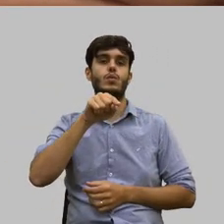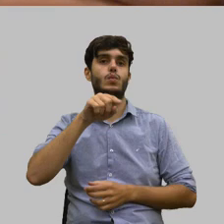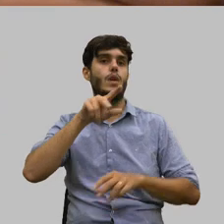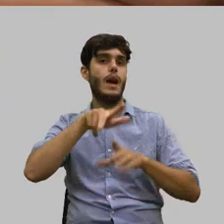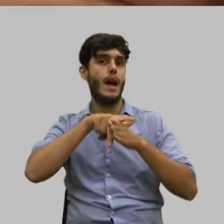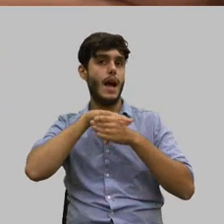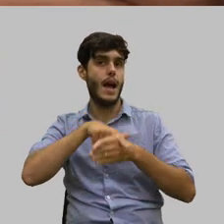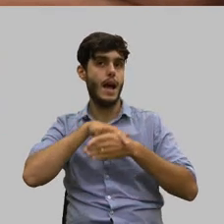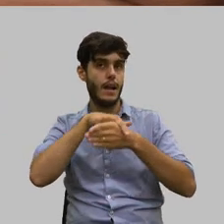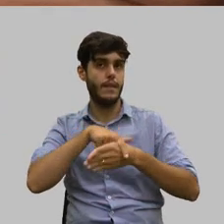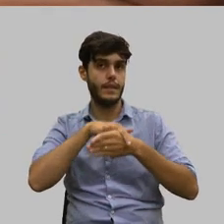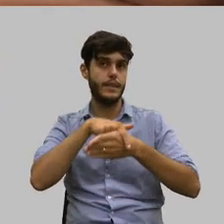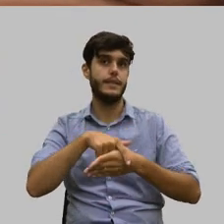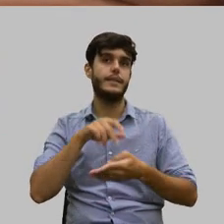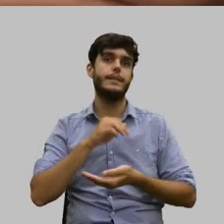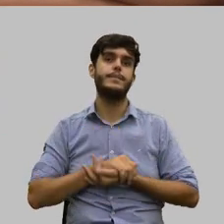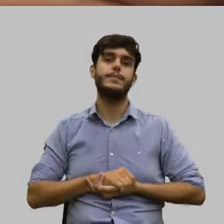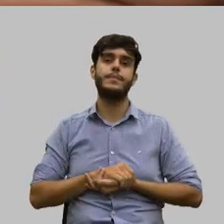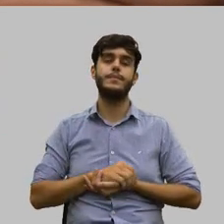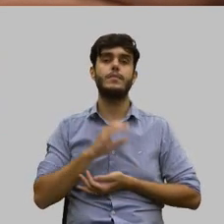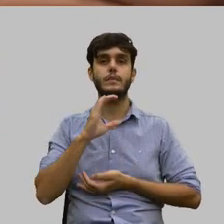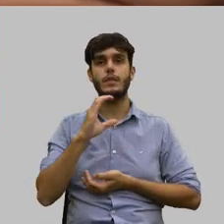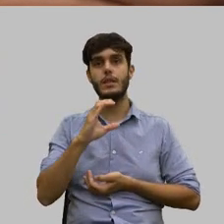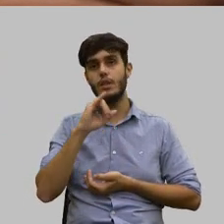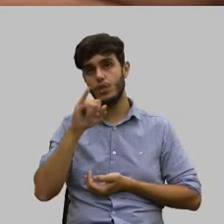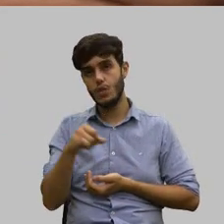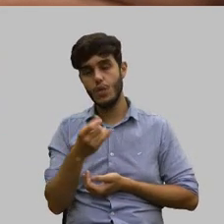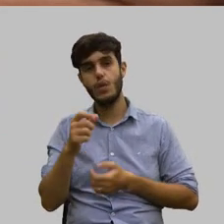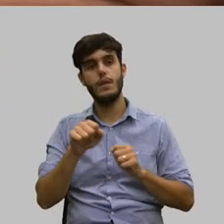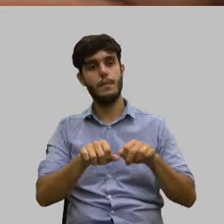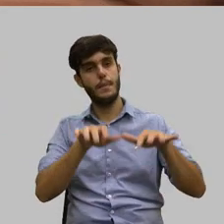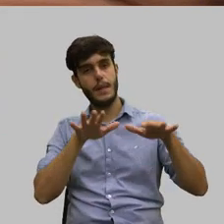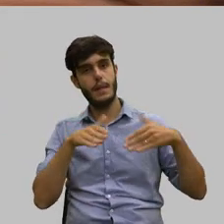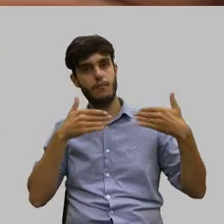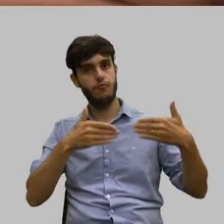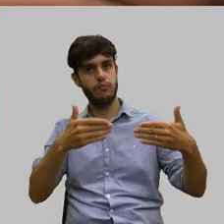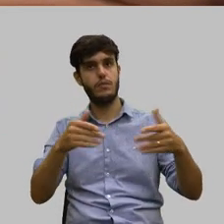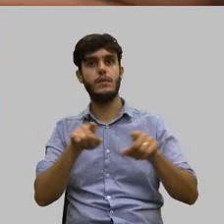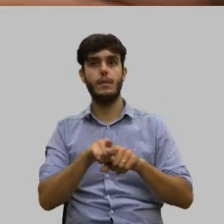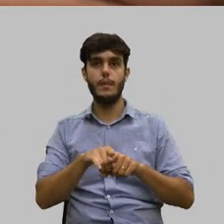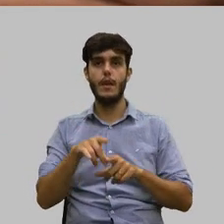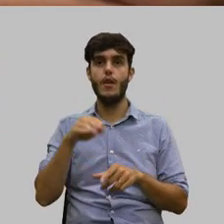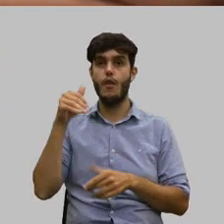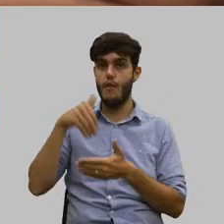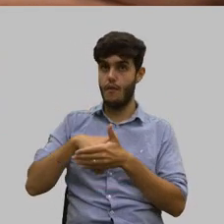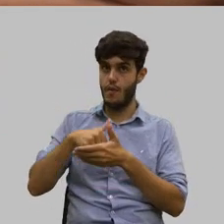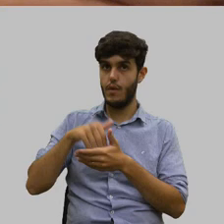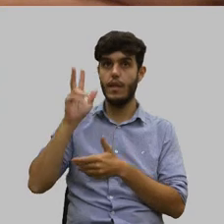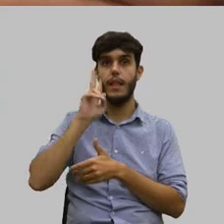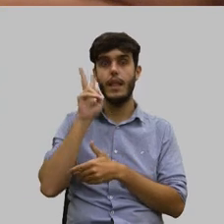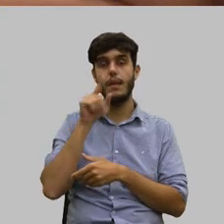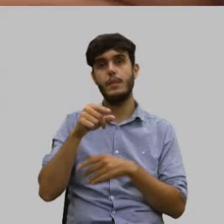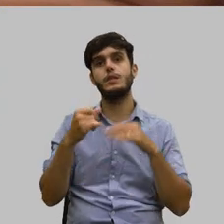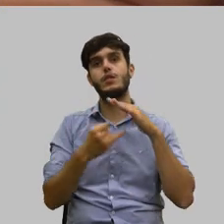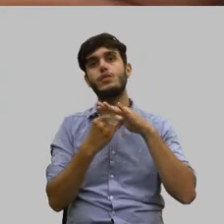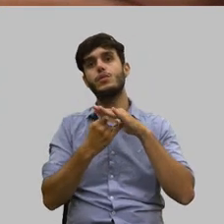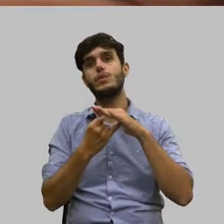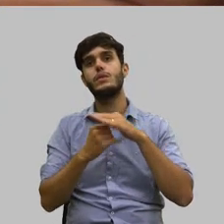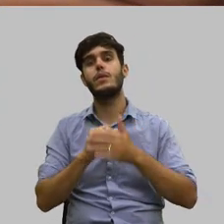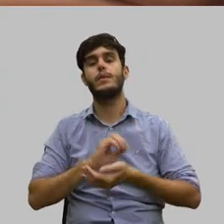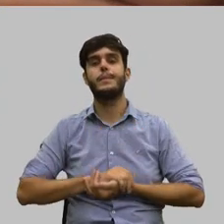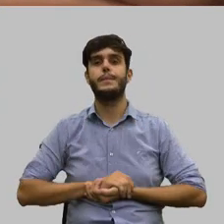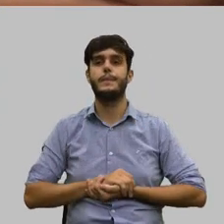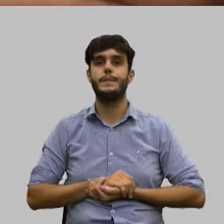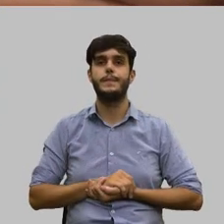proferir o voto de vossa excelência na ccj e em plenário lembra dessas valiosas instituições E